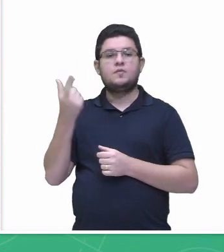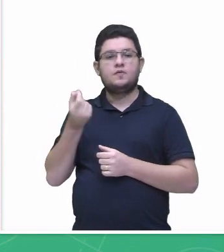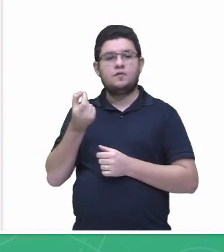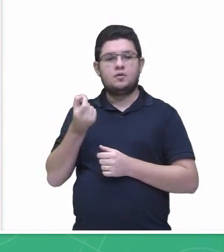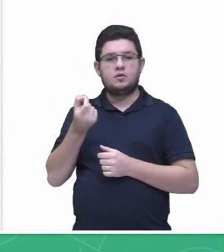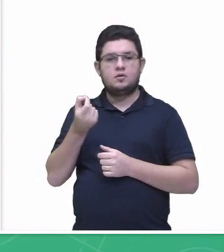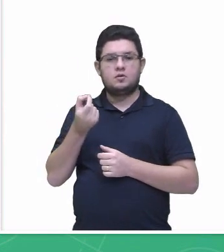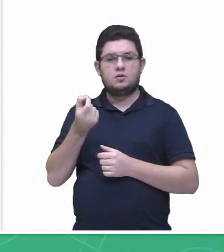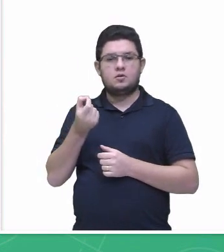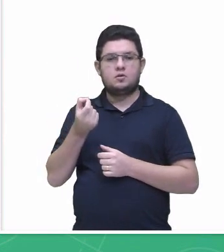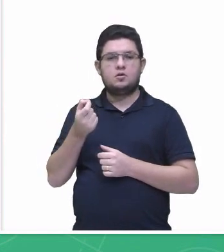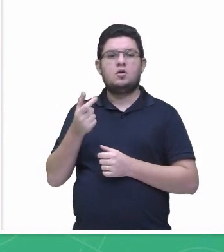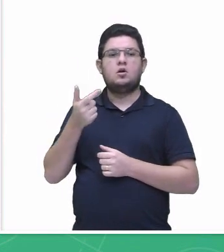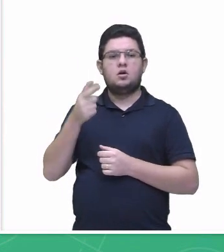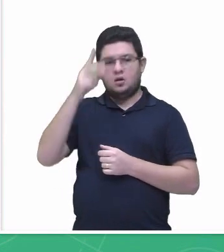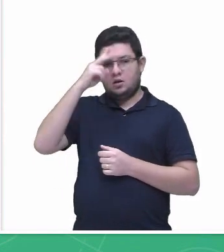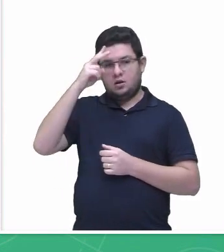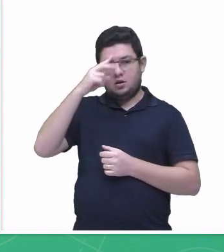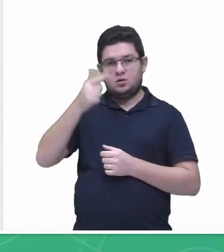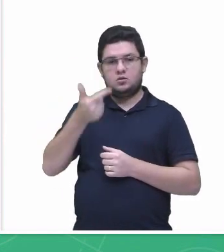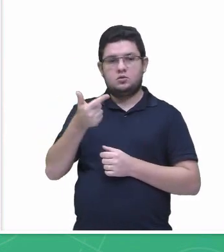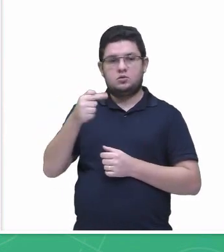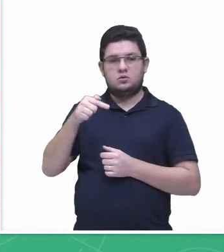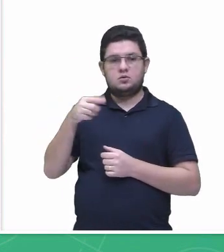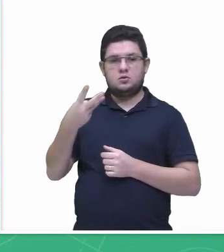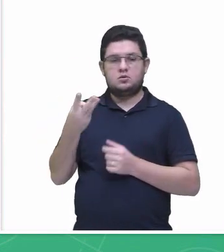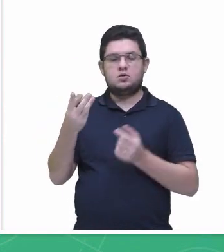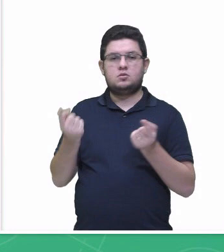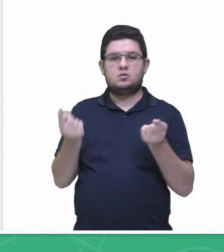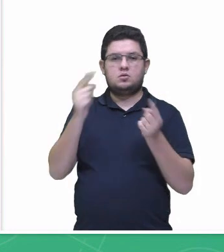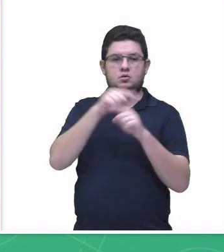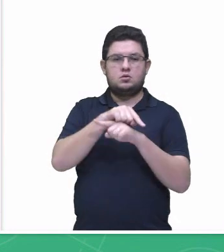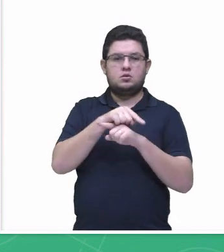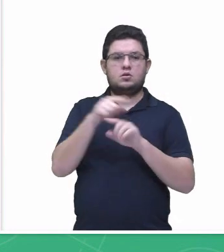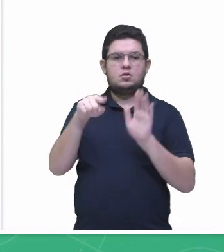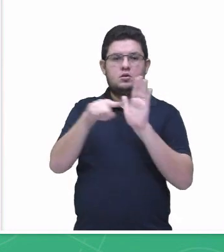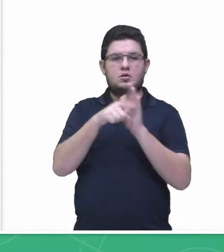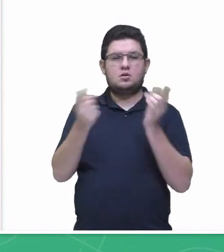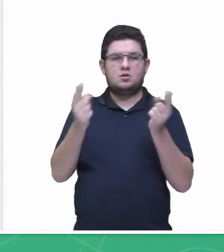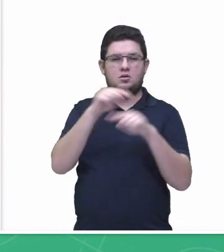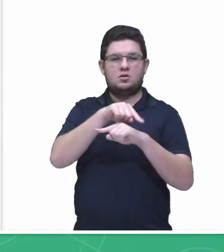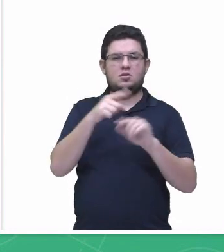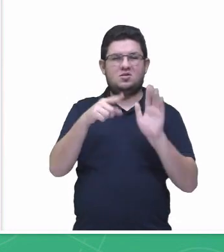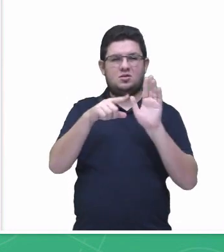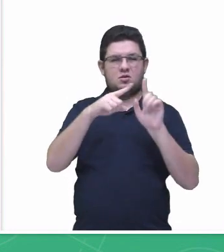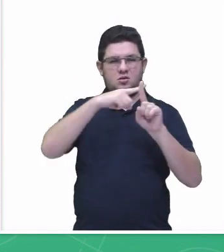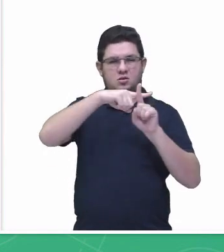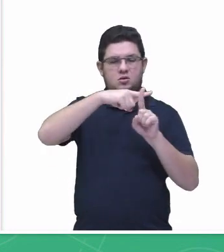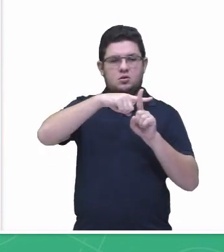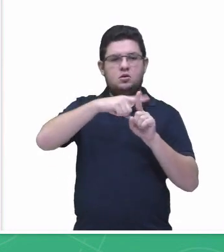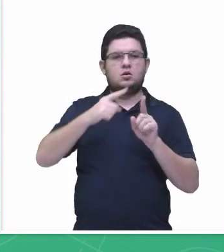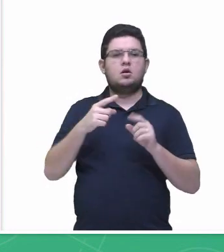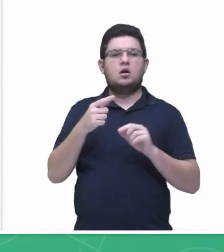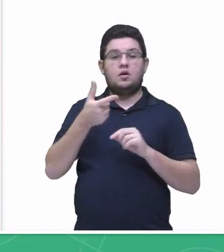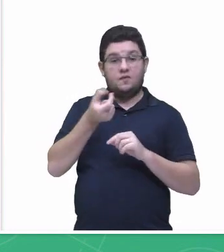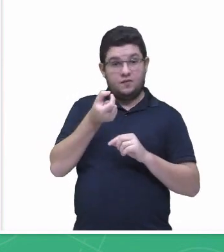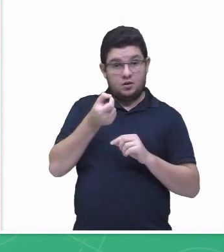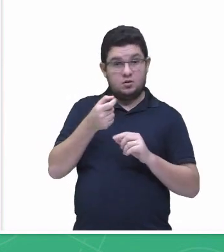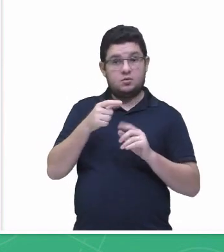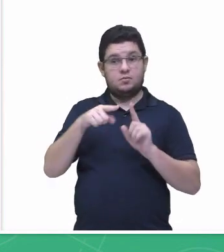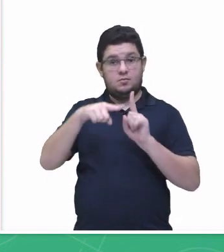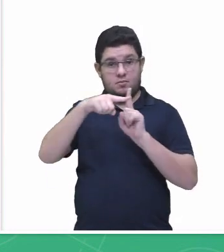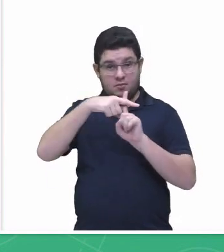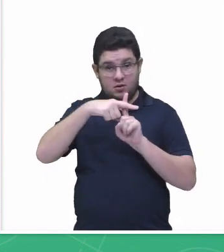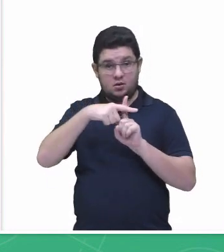O 273 passou para o segundo membro, ele era negativo, ficou positivo. Somando 20 mais